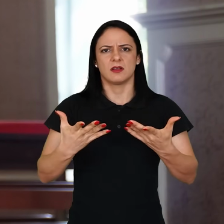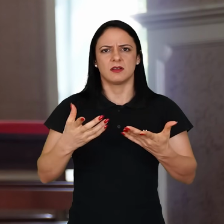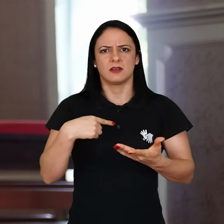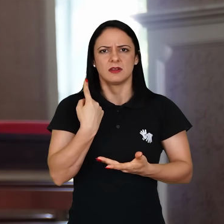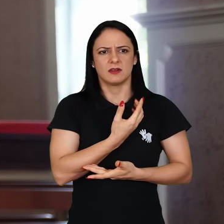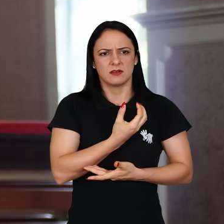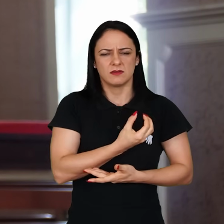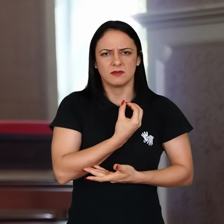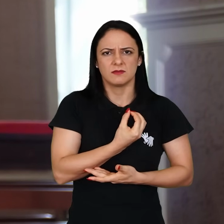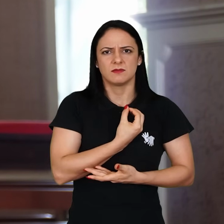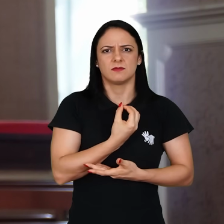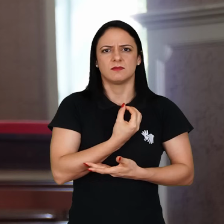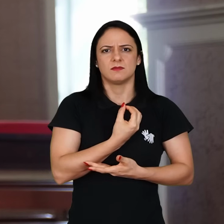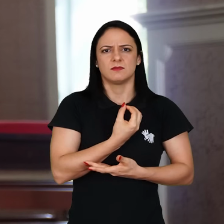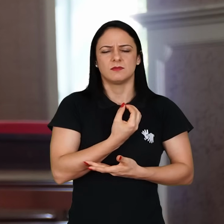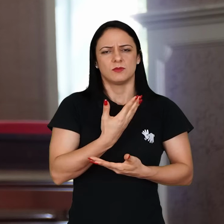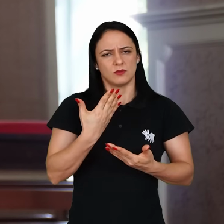está. Me ajuda.